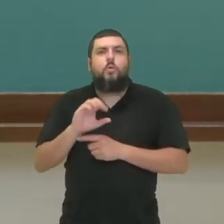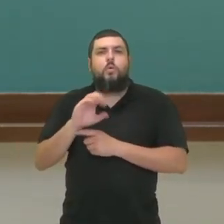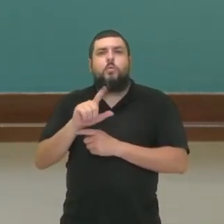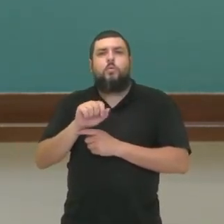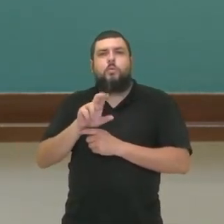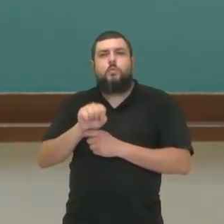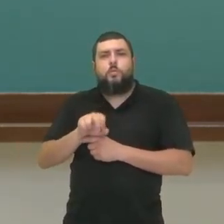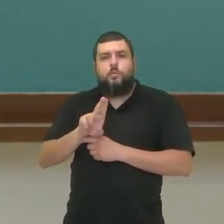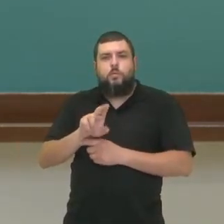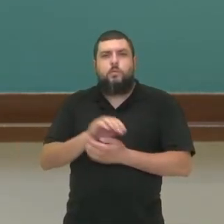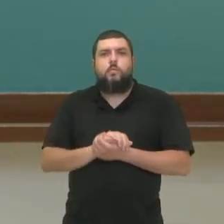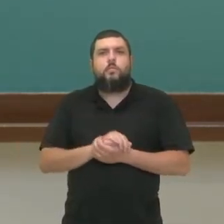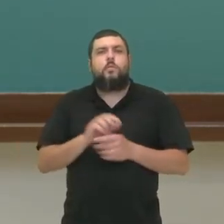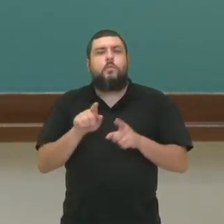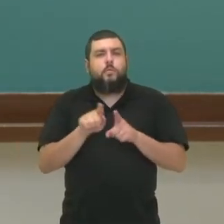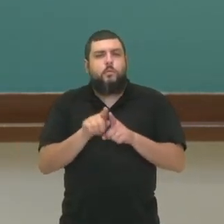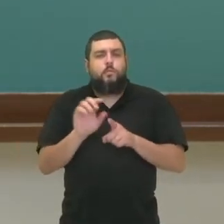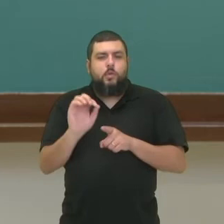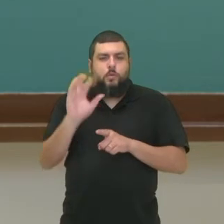Coliseu, onde